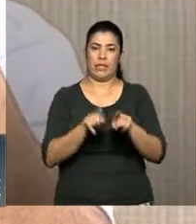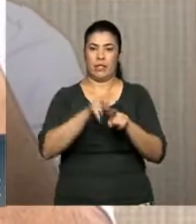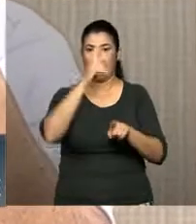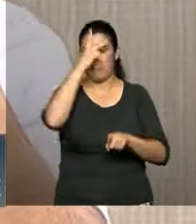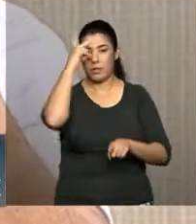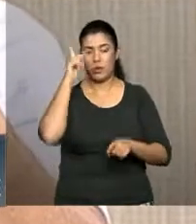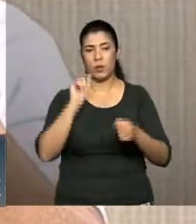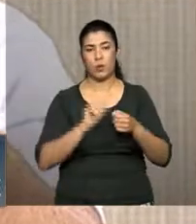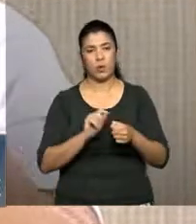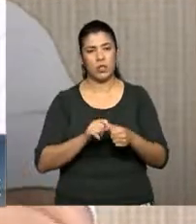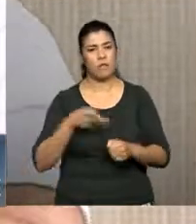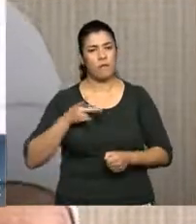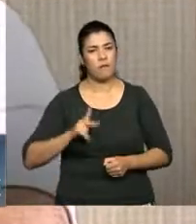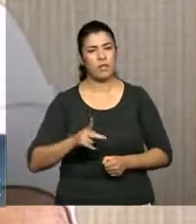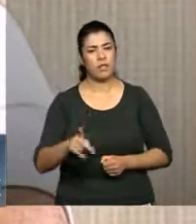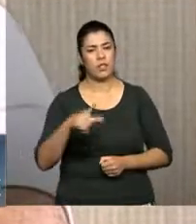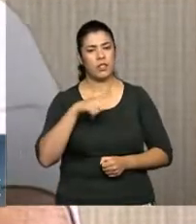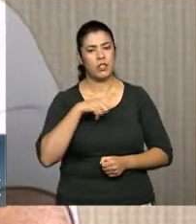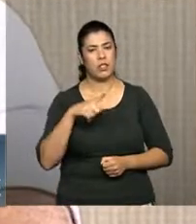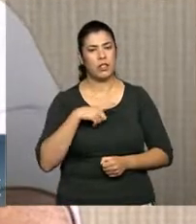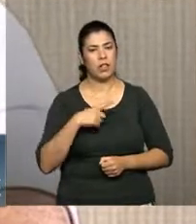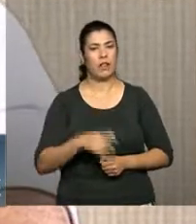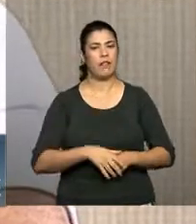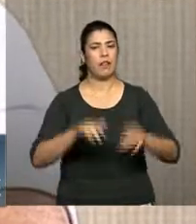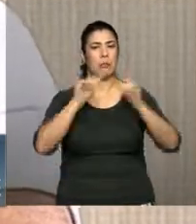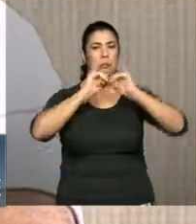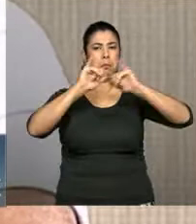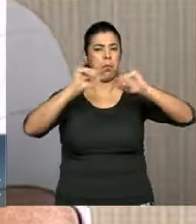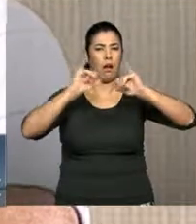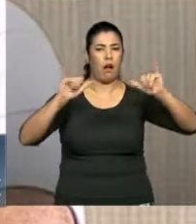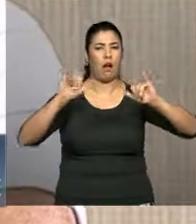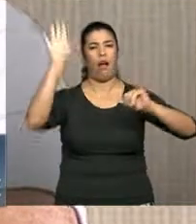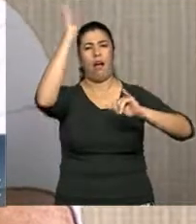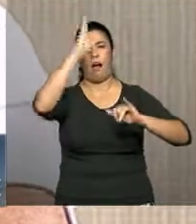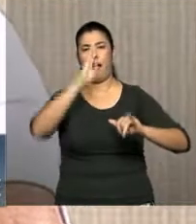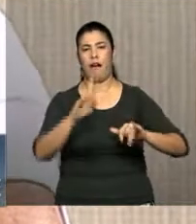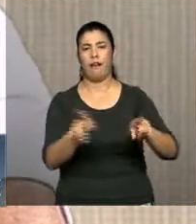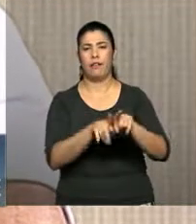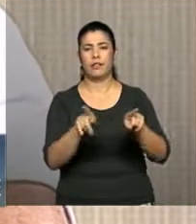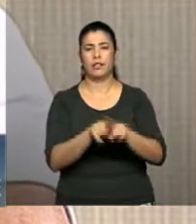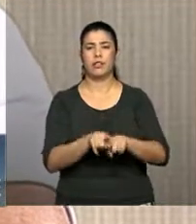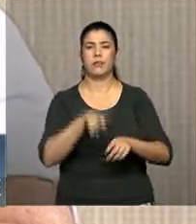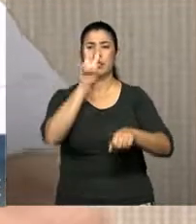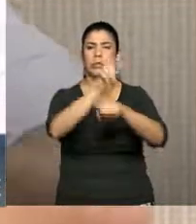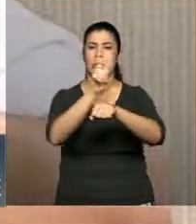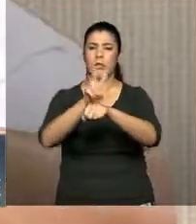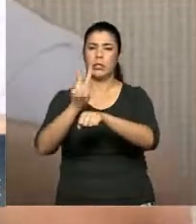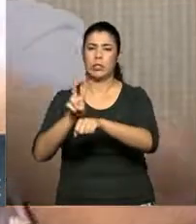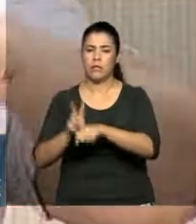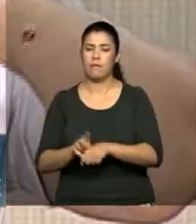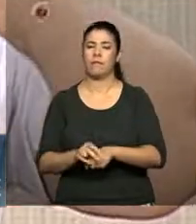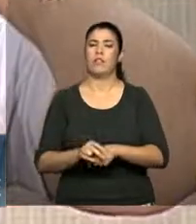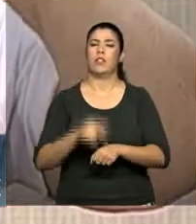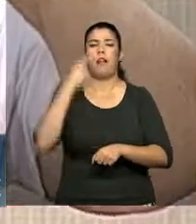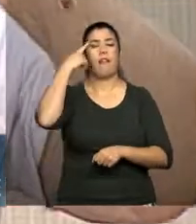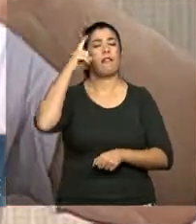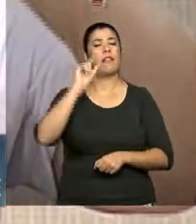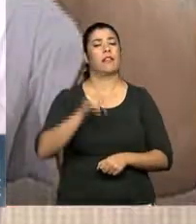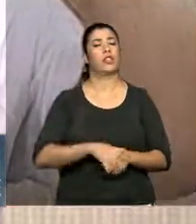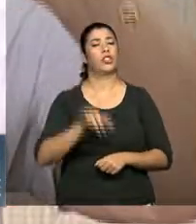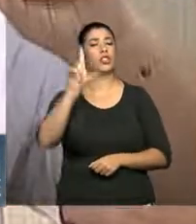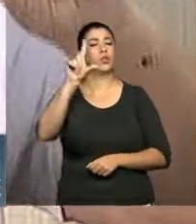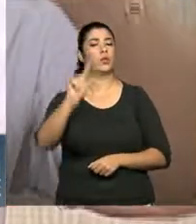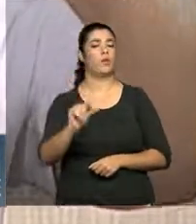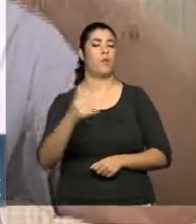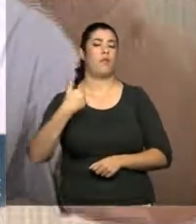que fazem permanentemente o sensacionalismo ea defesa da redução da maioridade penal penal quando algum